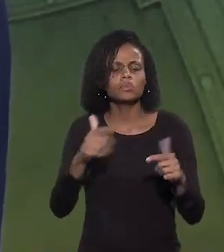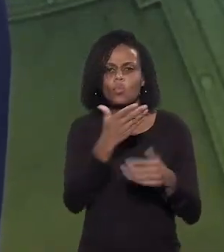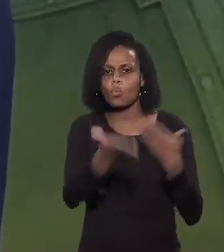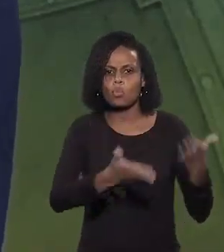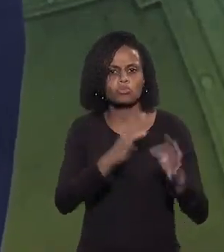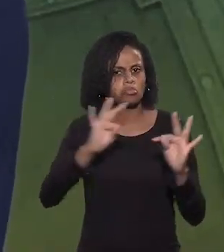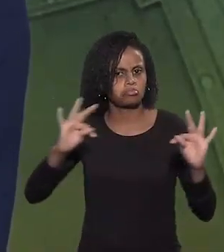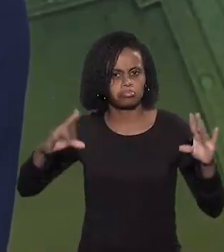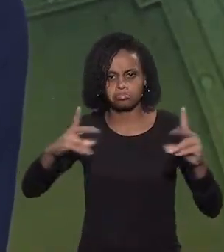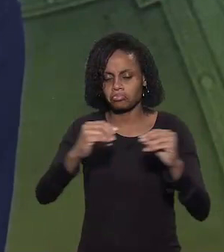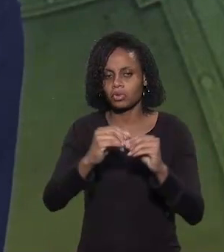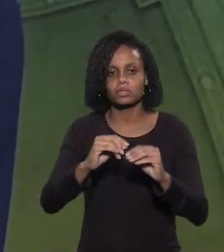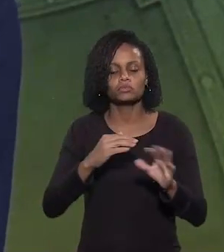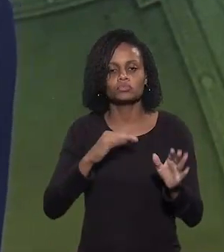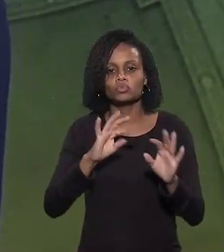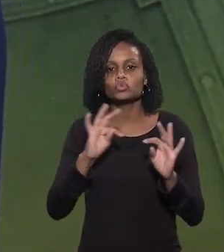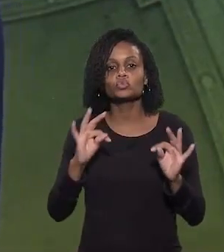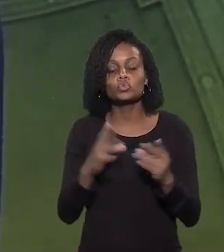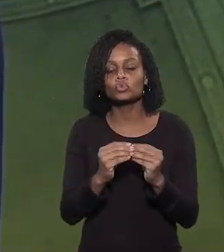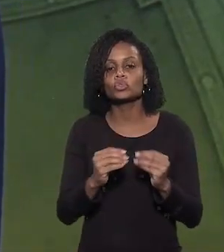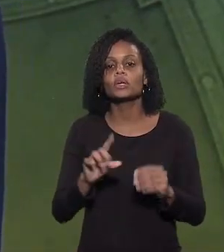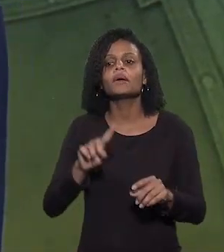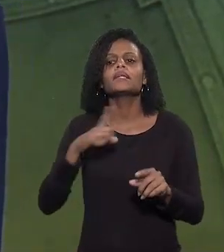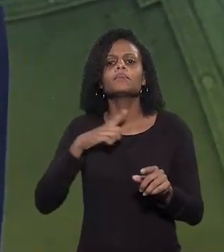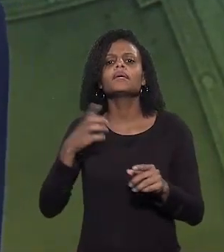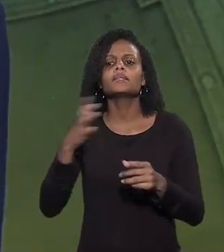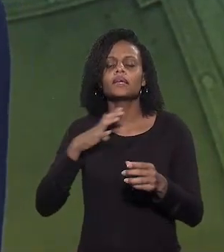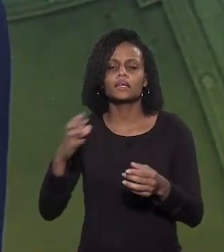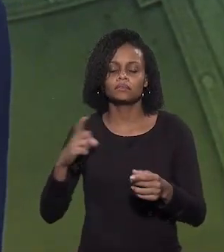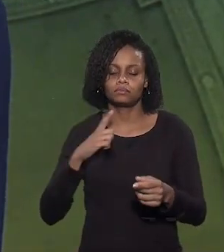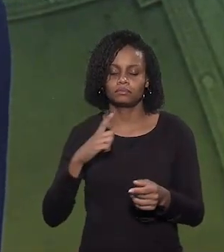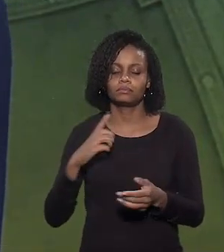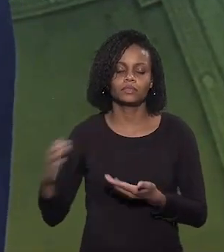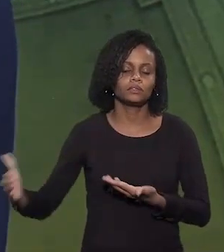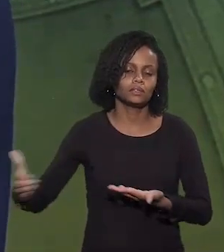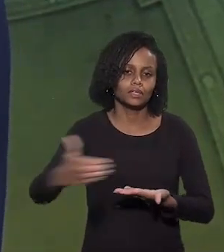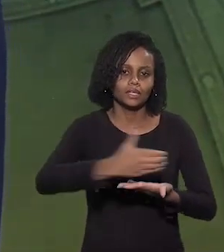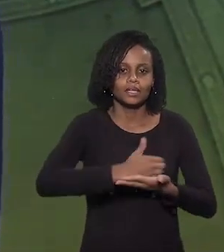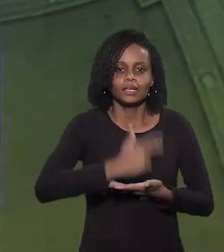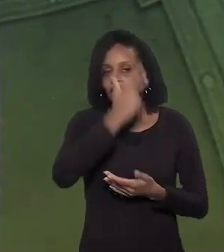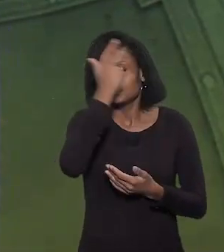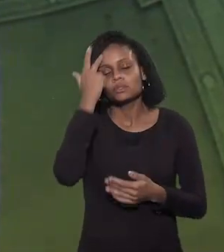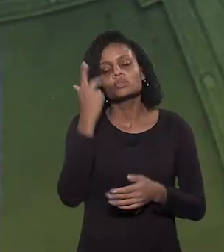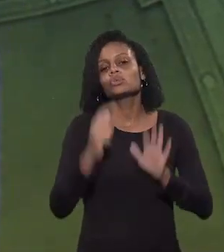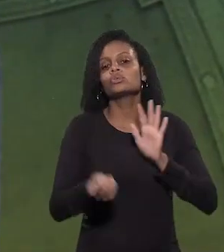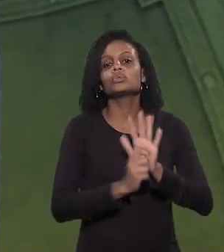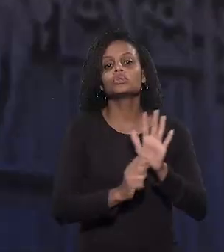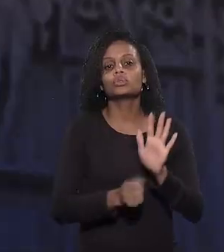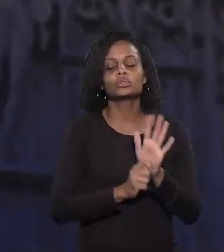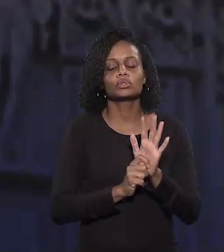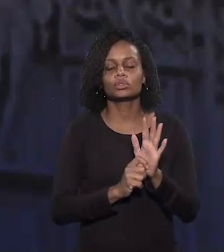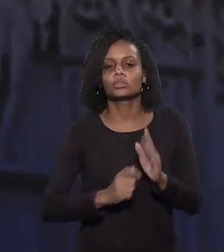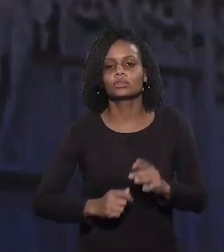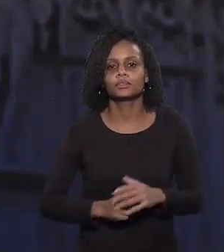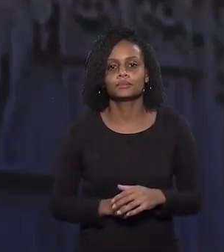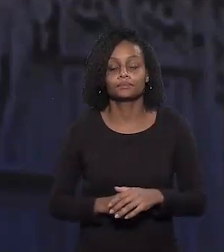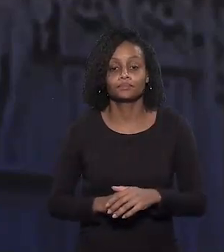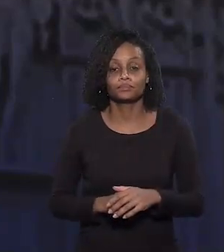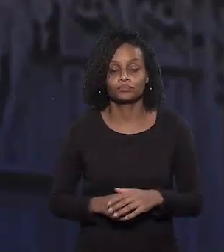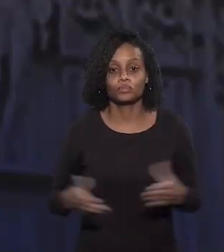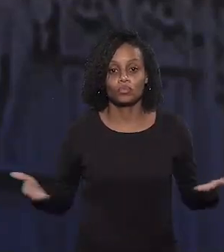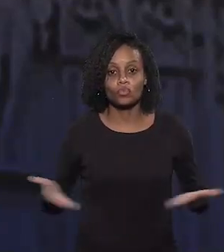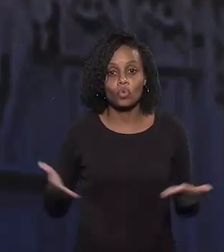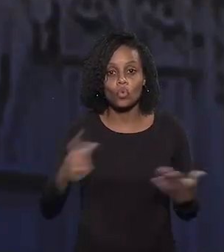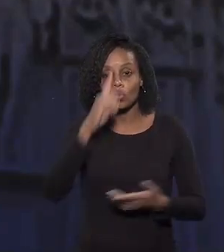às pessoas e também tem esse acolhimento a pessoas com problemas com drogas. Neste momento,